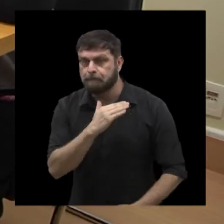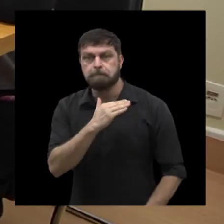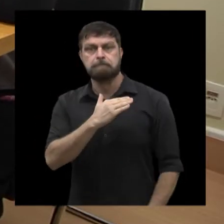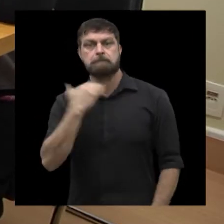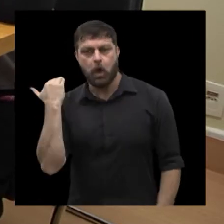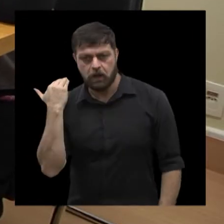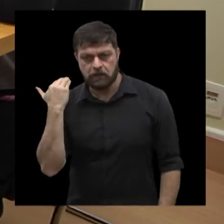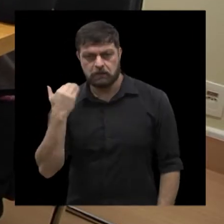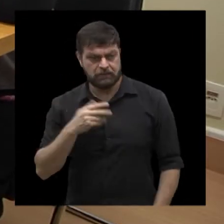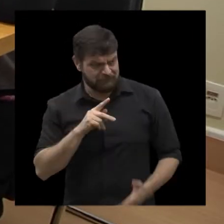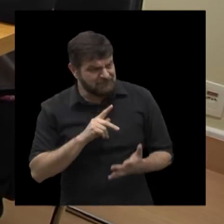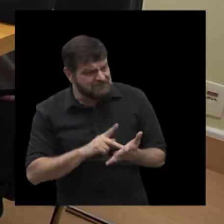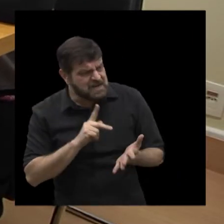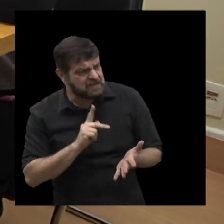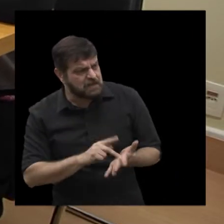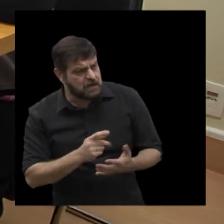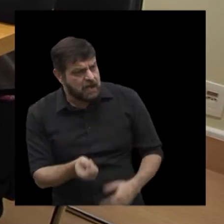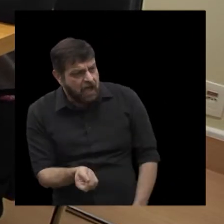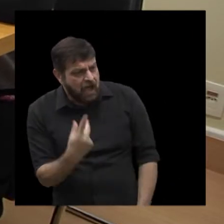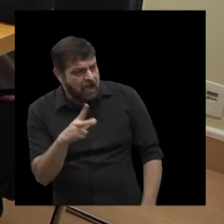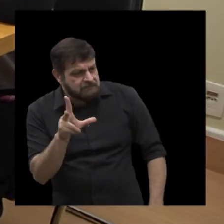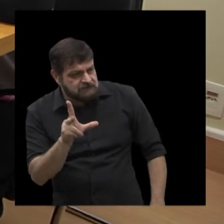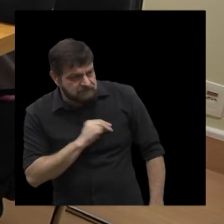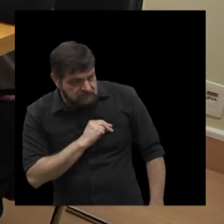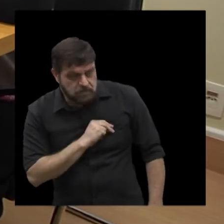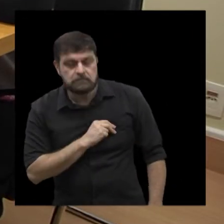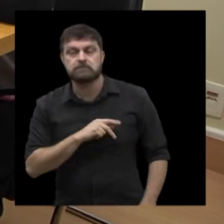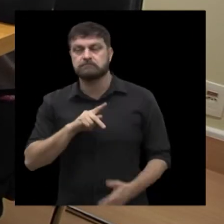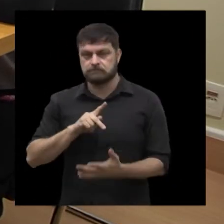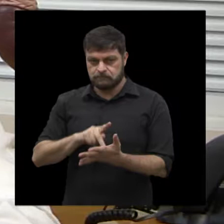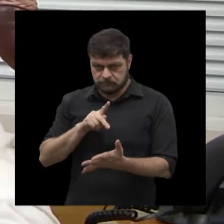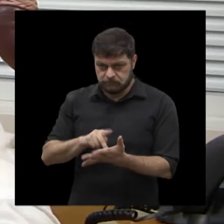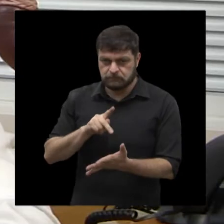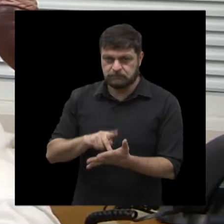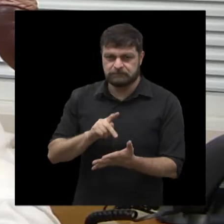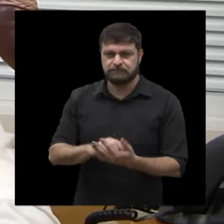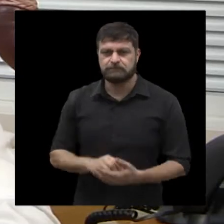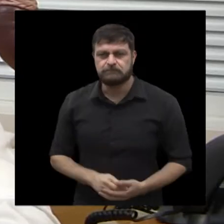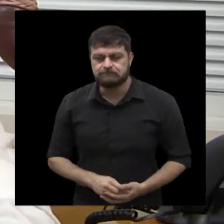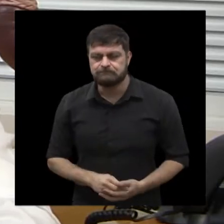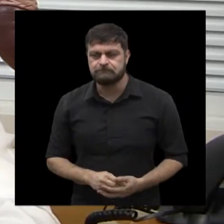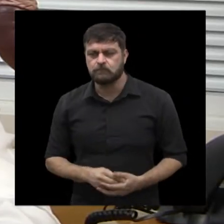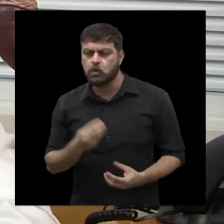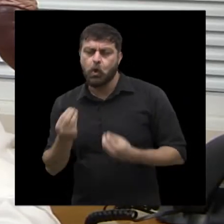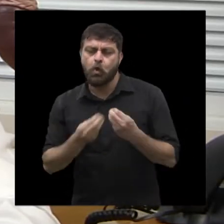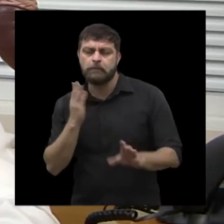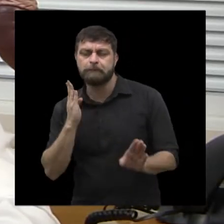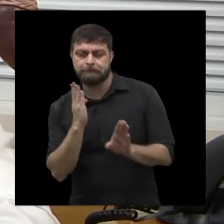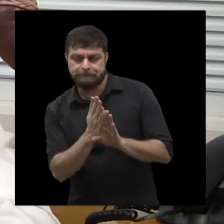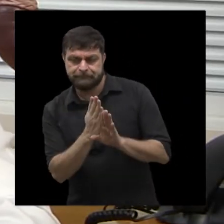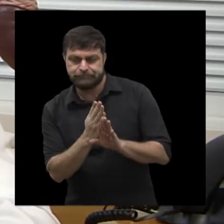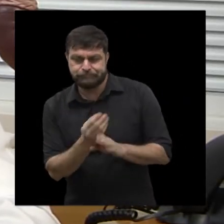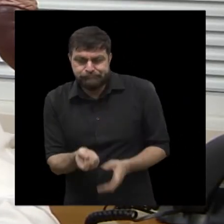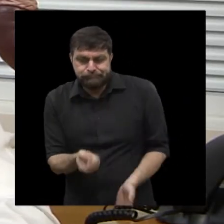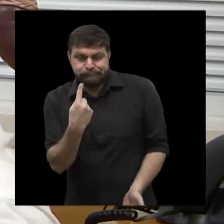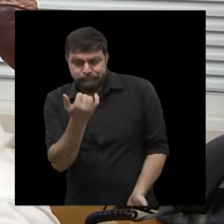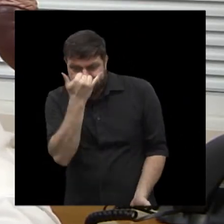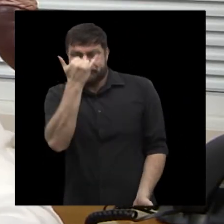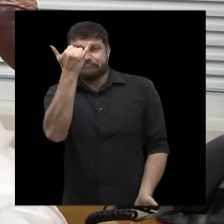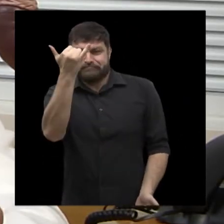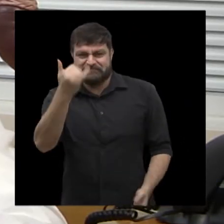falar. É verdade, então? É verdade. Isso assim, né, foi descoberto meio por acaso,